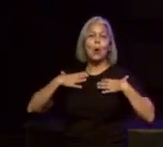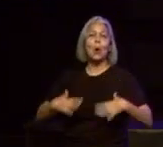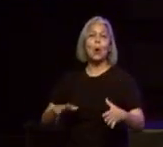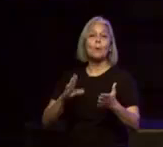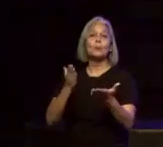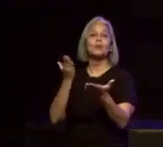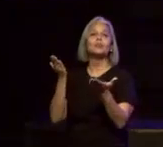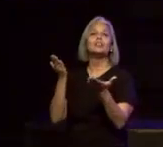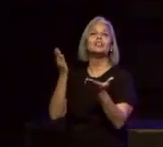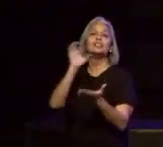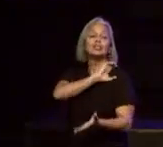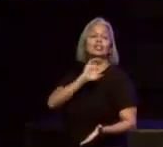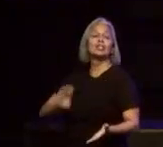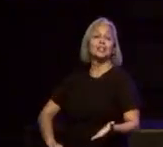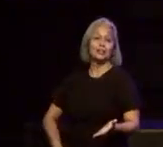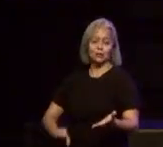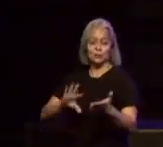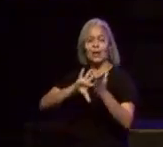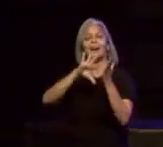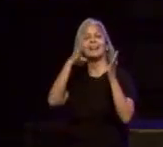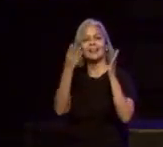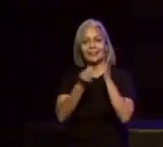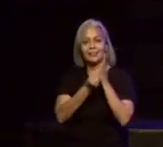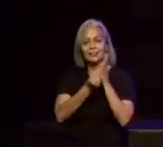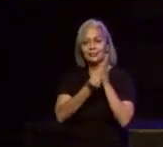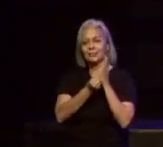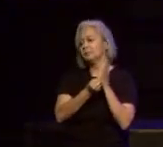Eu já usei esse exemplo para você. Teve uma vez, alguns anos